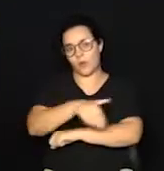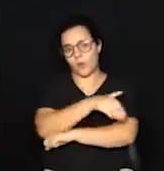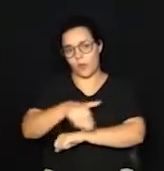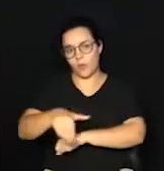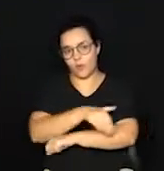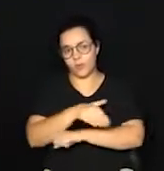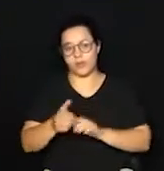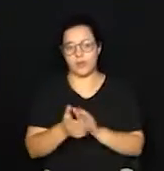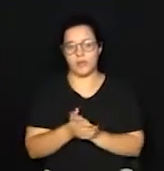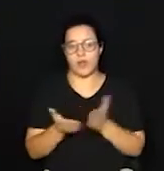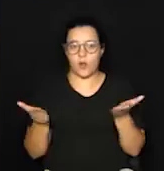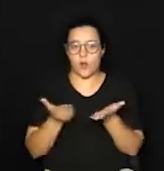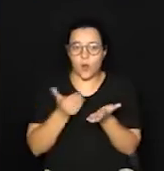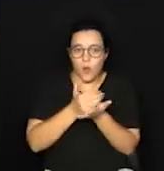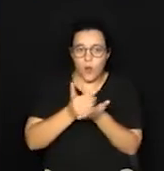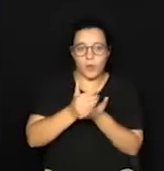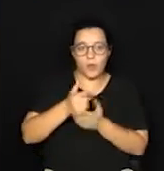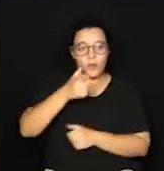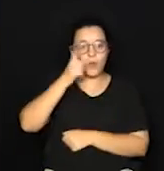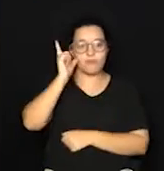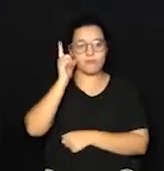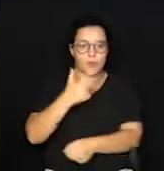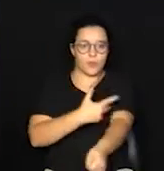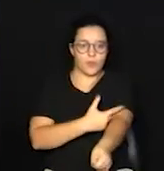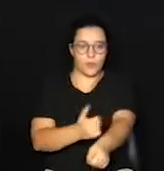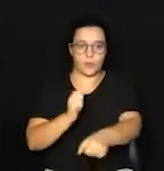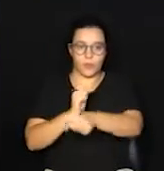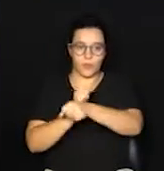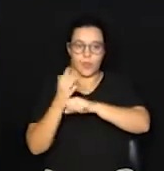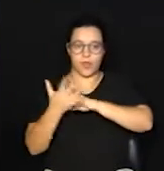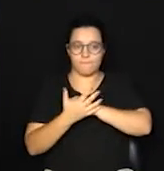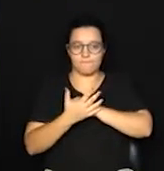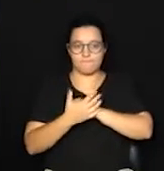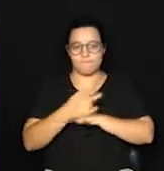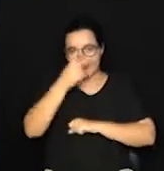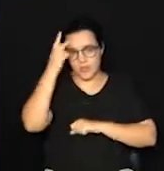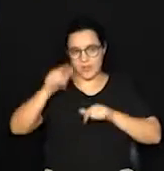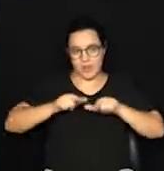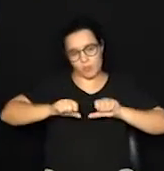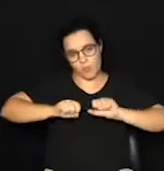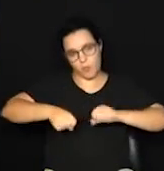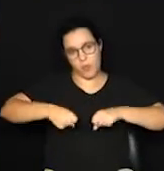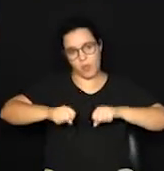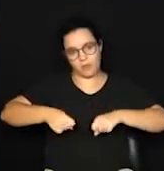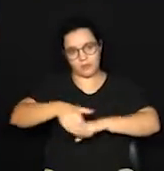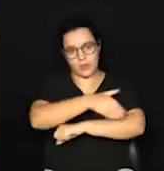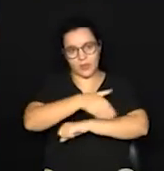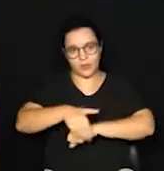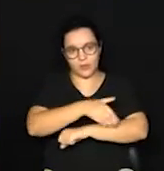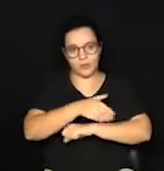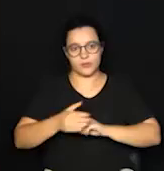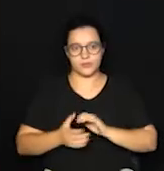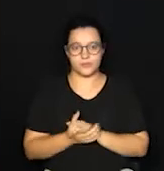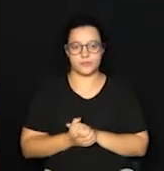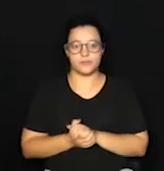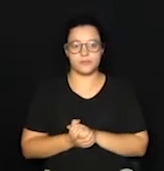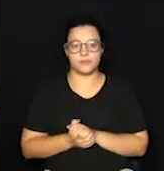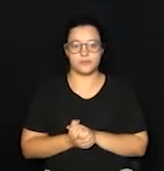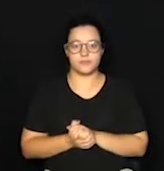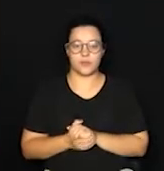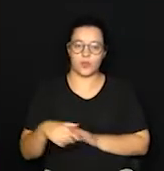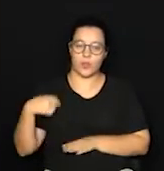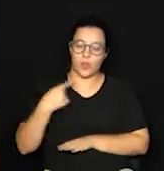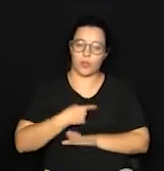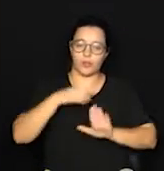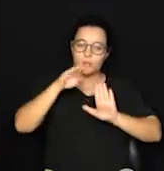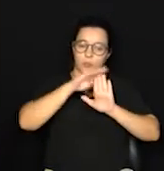também começou ontem a testagem nos motoboys. Acompanhe. A gente programou